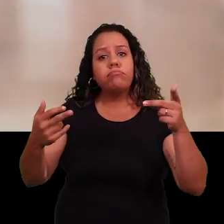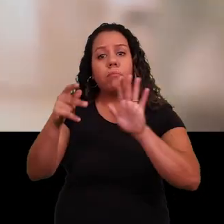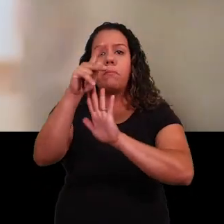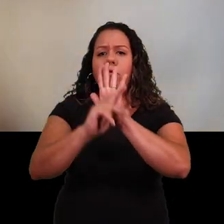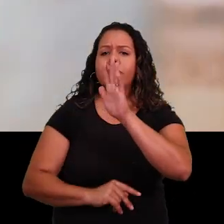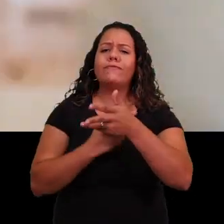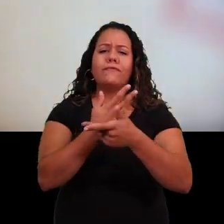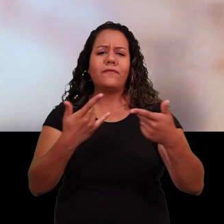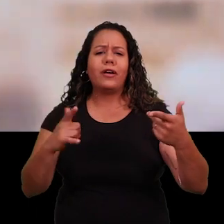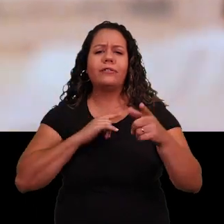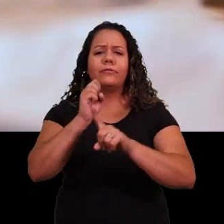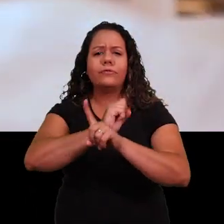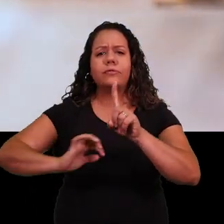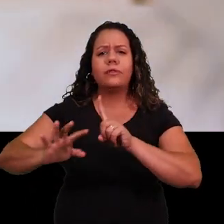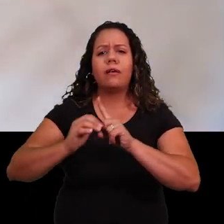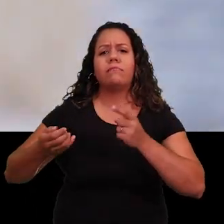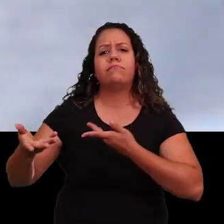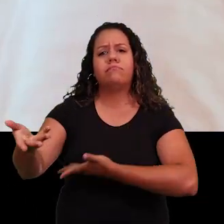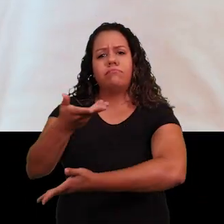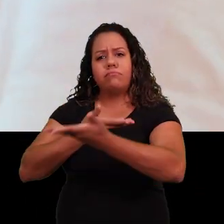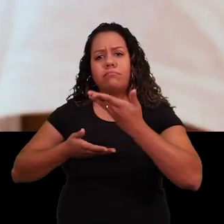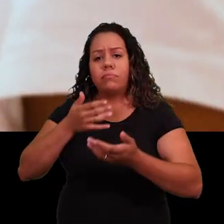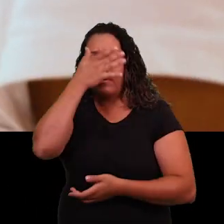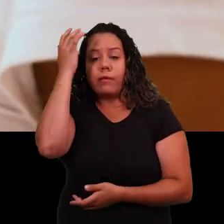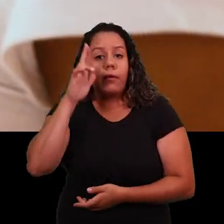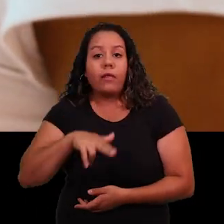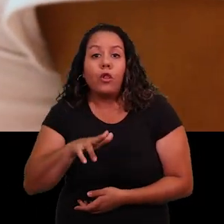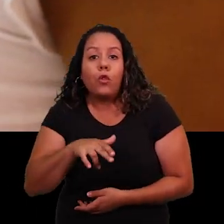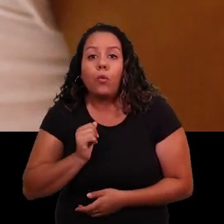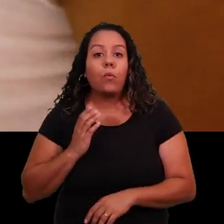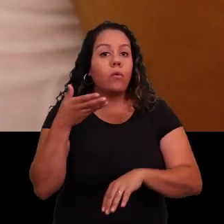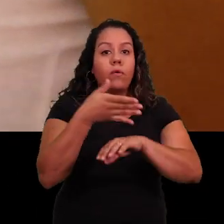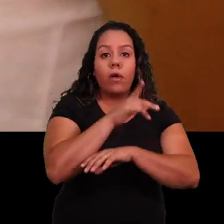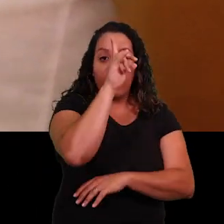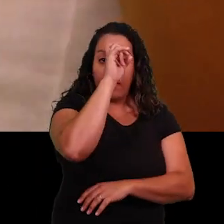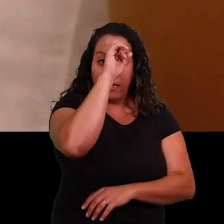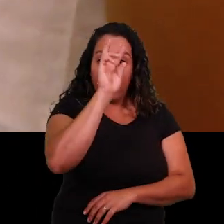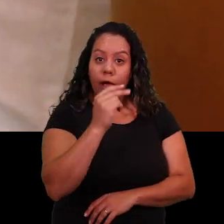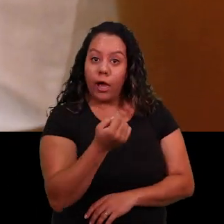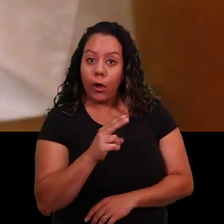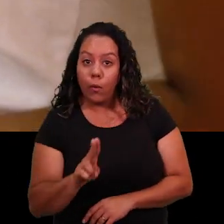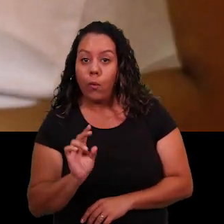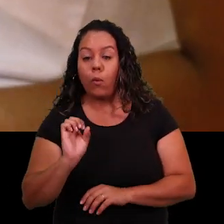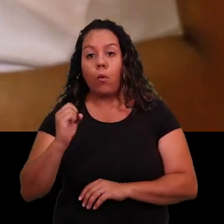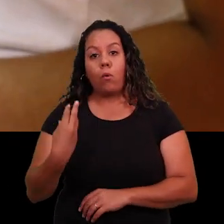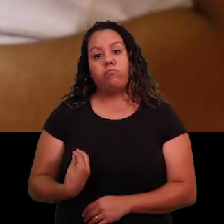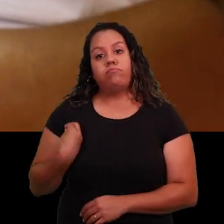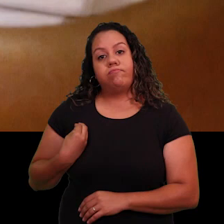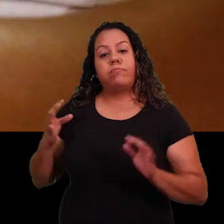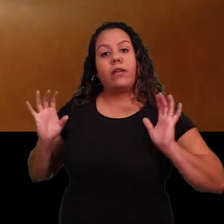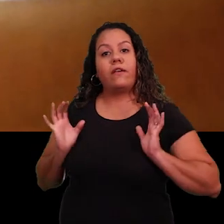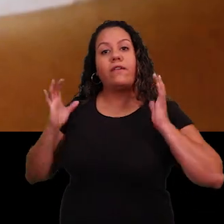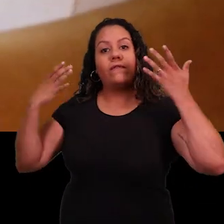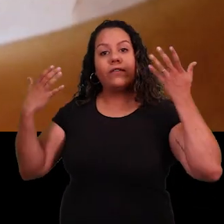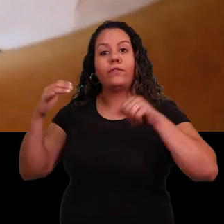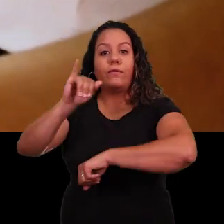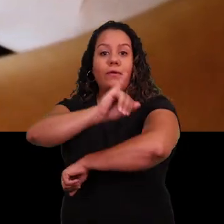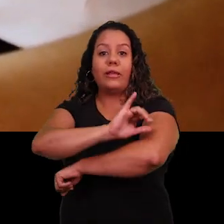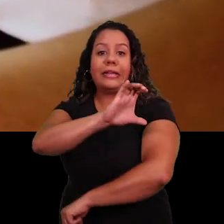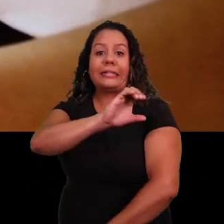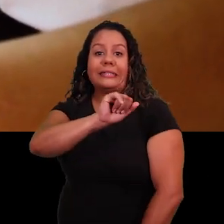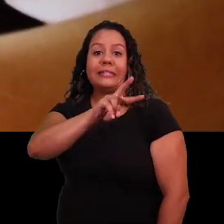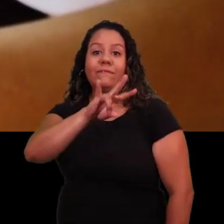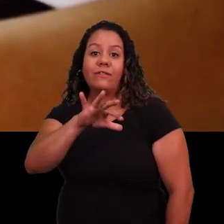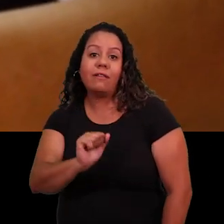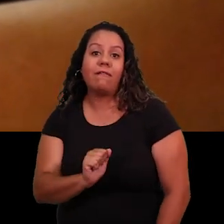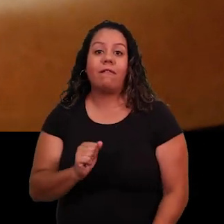projetos que englobam a sociedade como um todo. Quem nunca teve uma consulta no HU, quem nunca participou de algum evento ali na Praça Cívica, sabe? Eu acho que